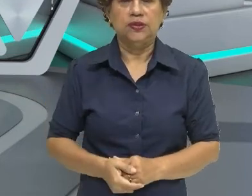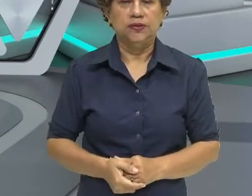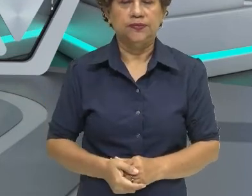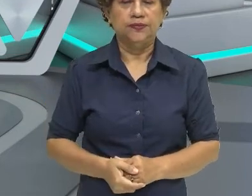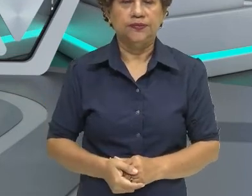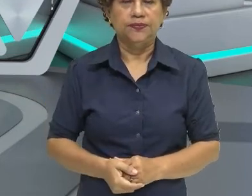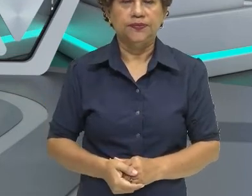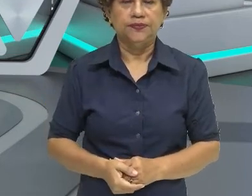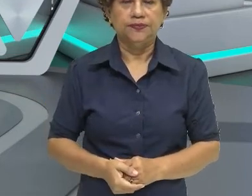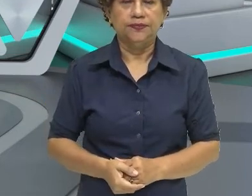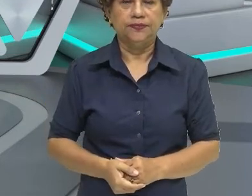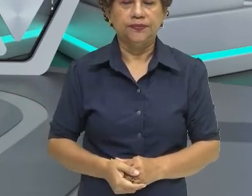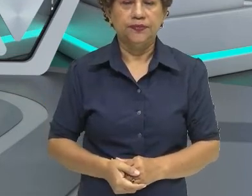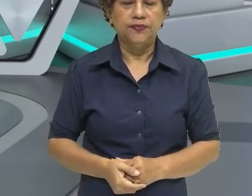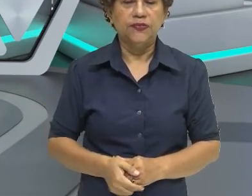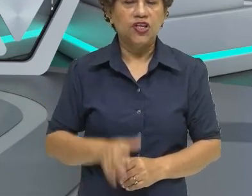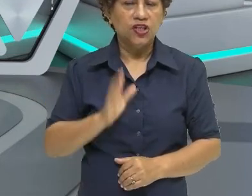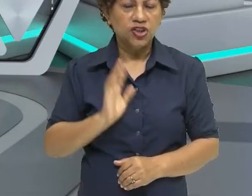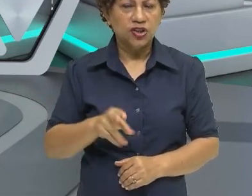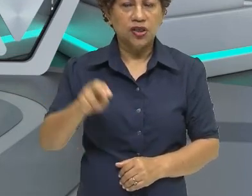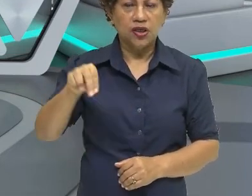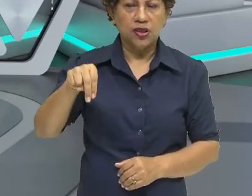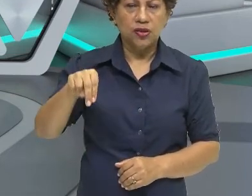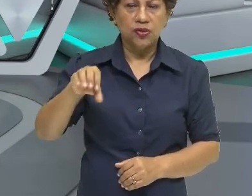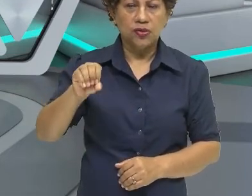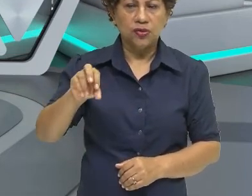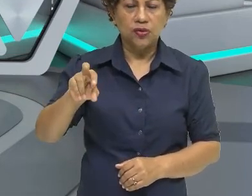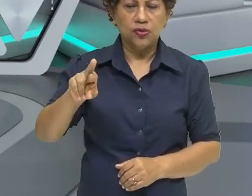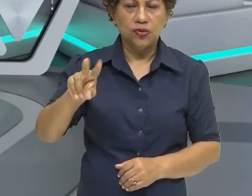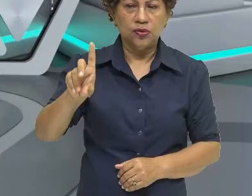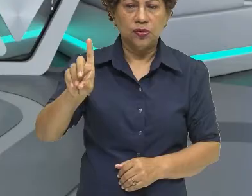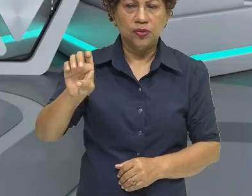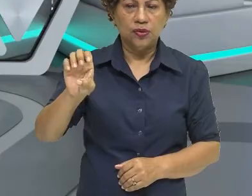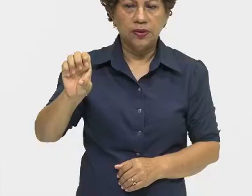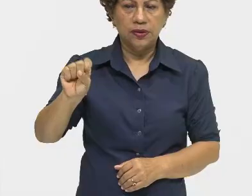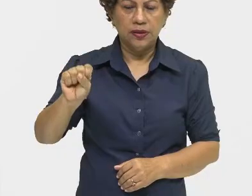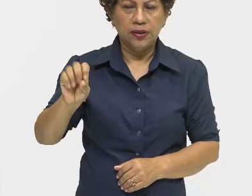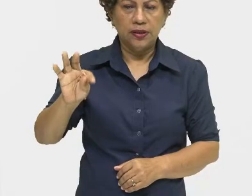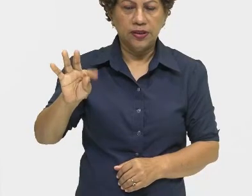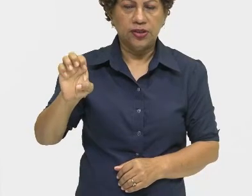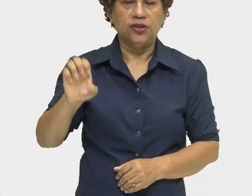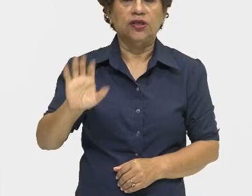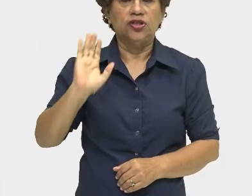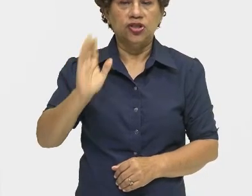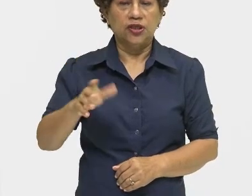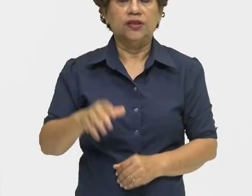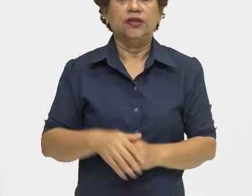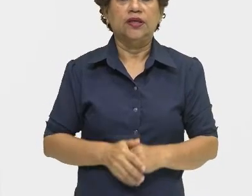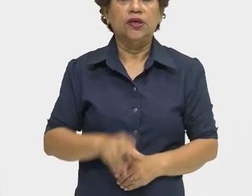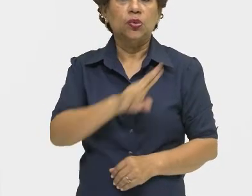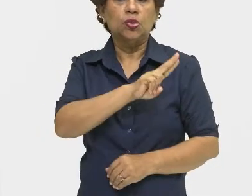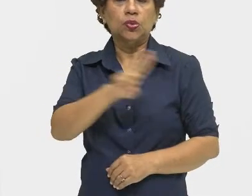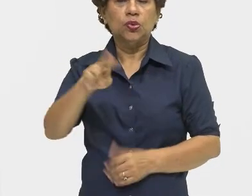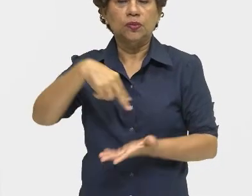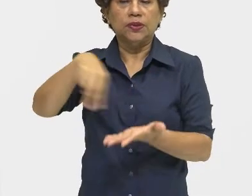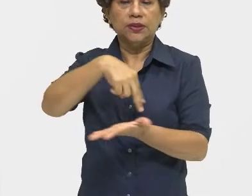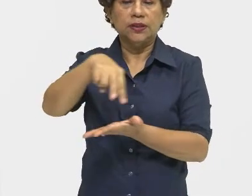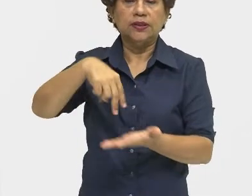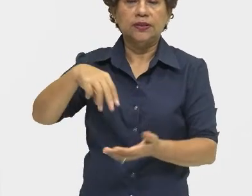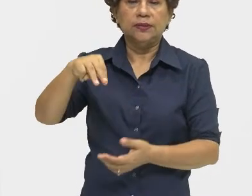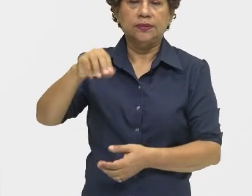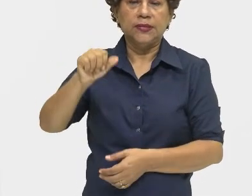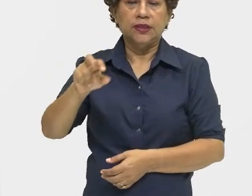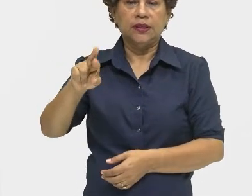imaterial. Na região Nordeste, nós temos o maracatu. O maracatu é uma dança folclórica de